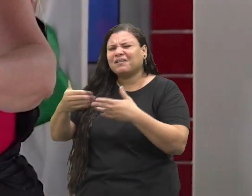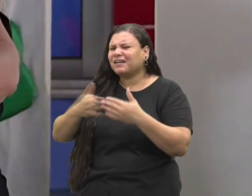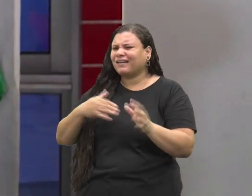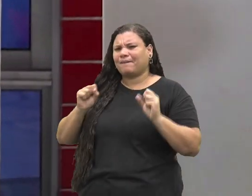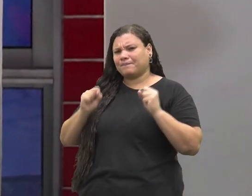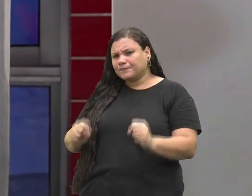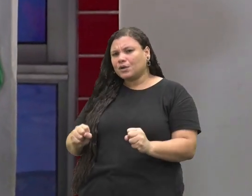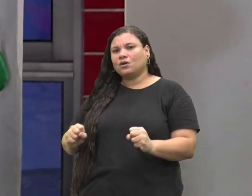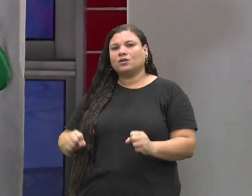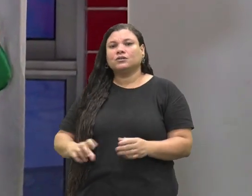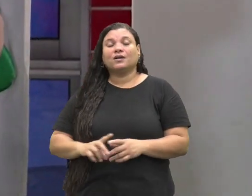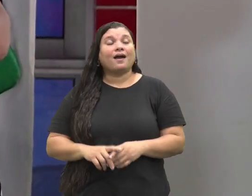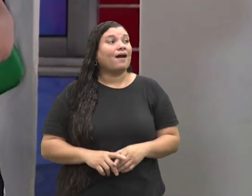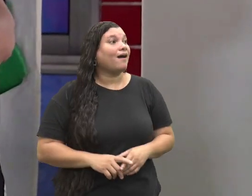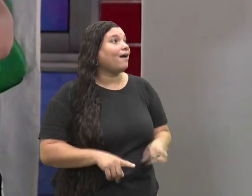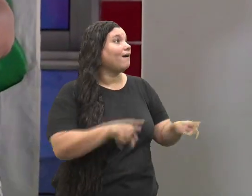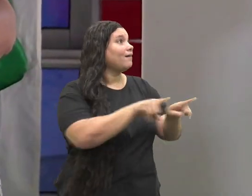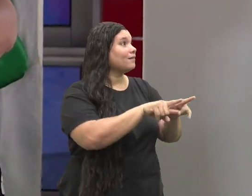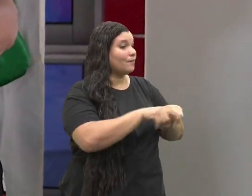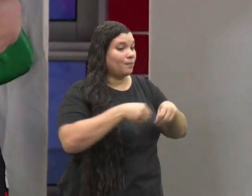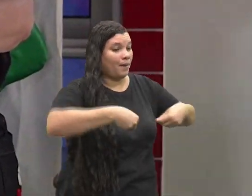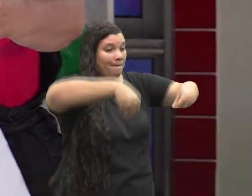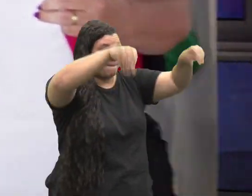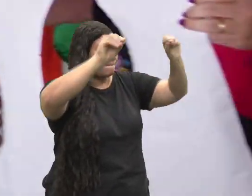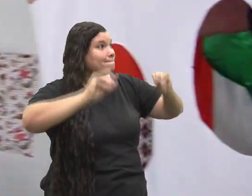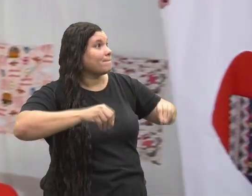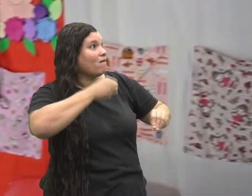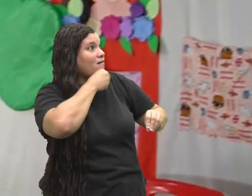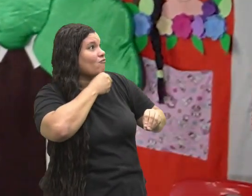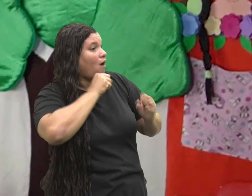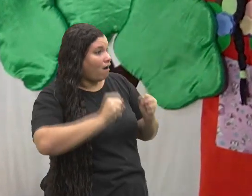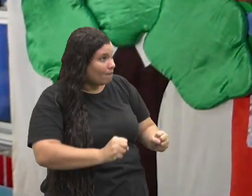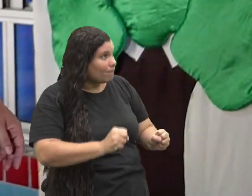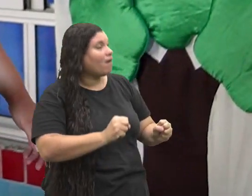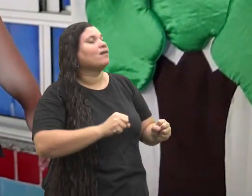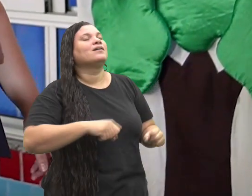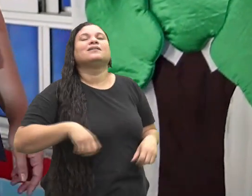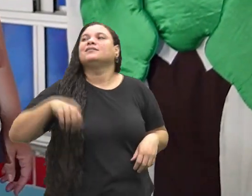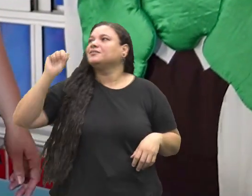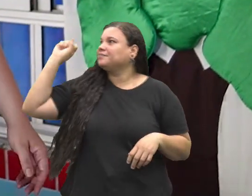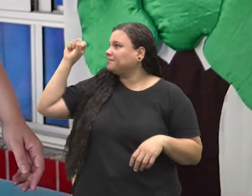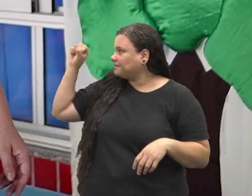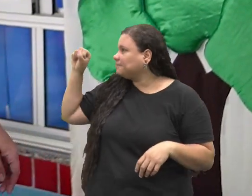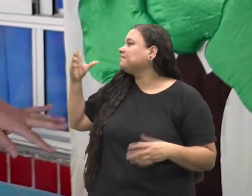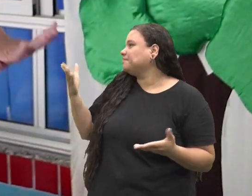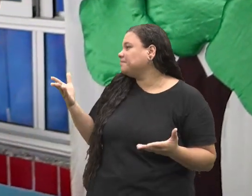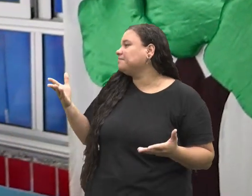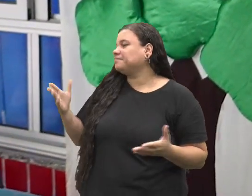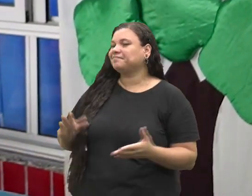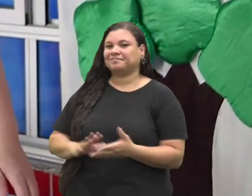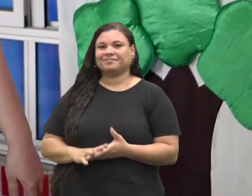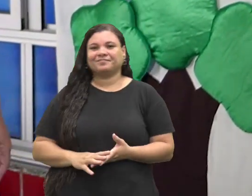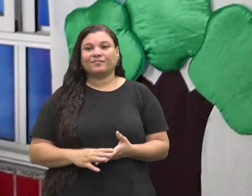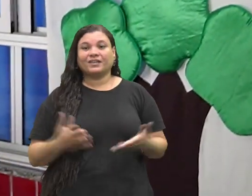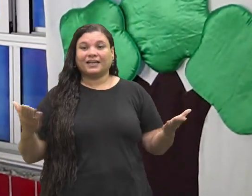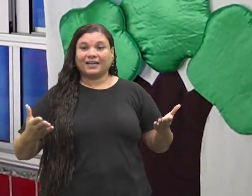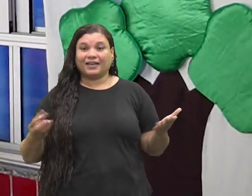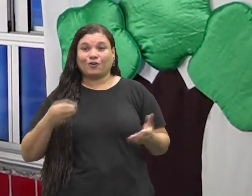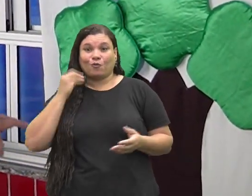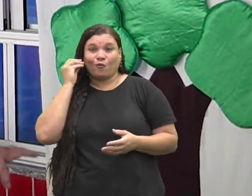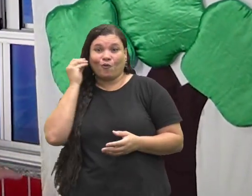pedaço de tecido, também pode, também. Pode fazer também. Vamos bem lá? Lembrado. Vamos eu lá? Eu vou falar a hora